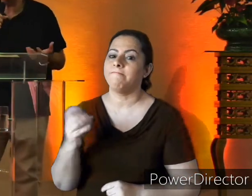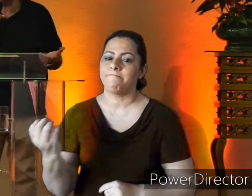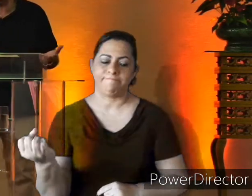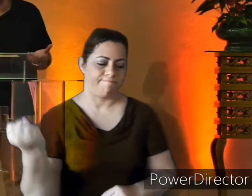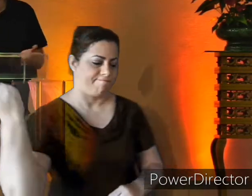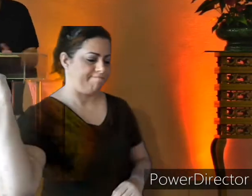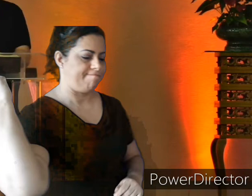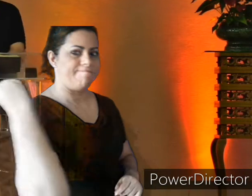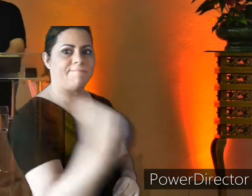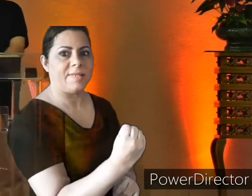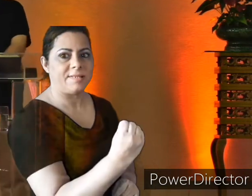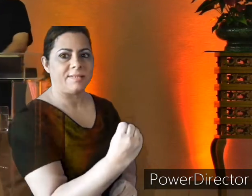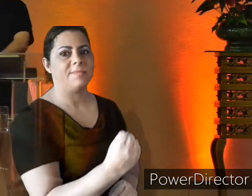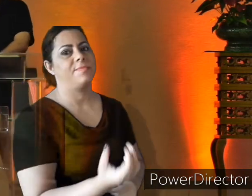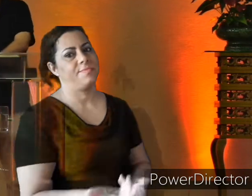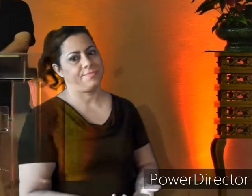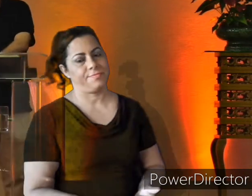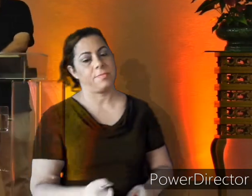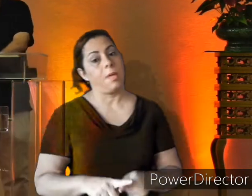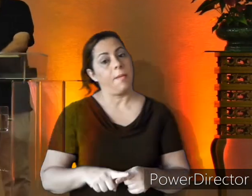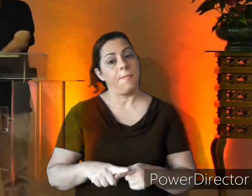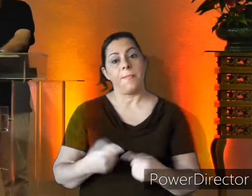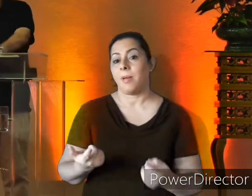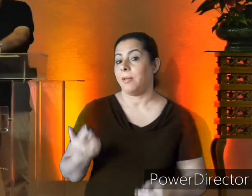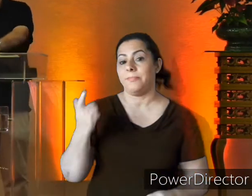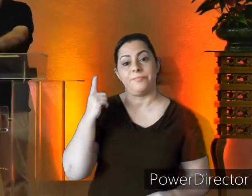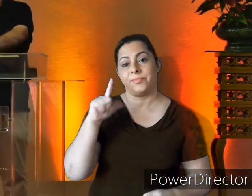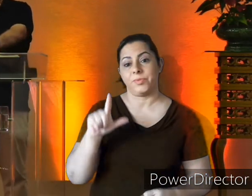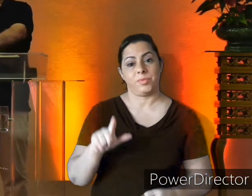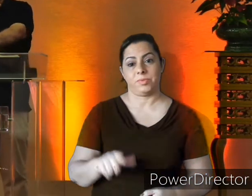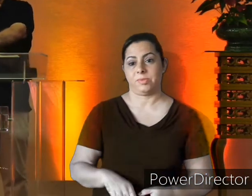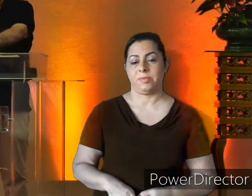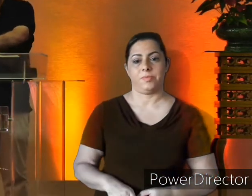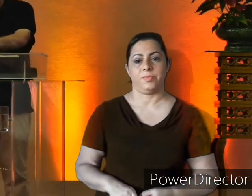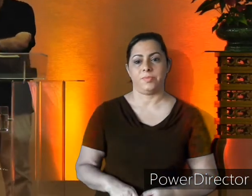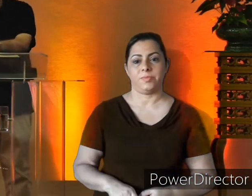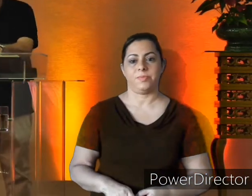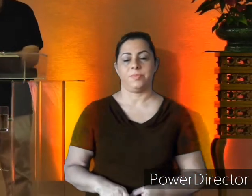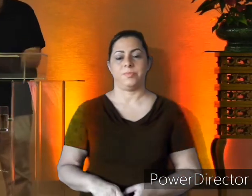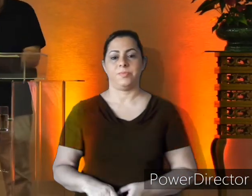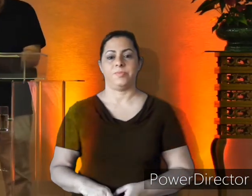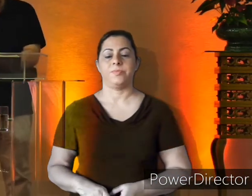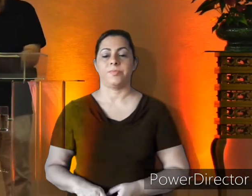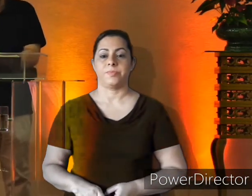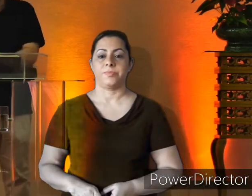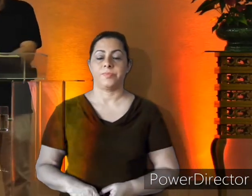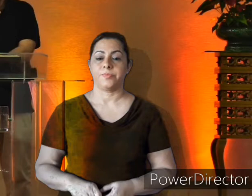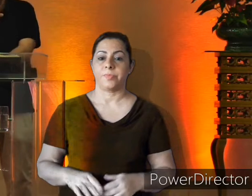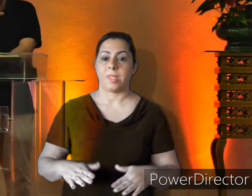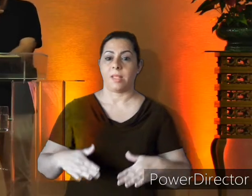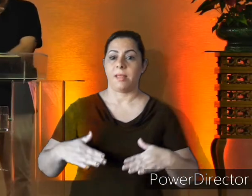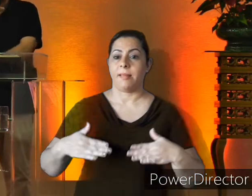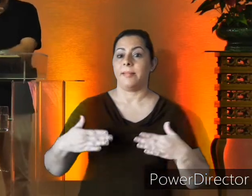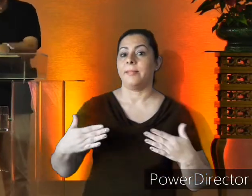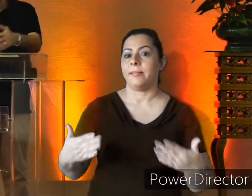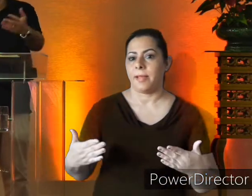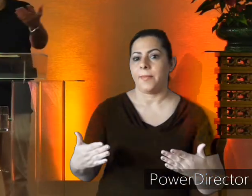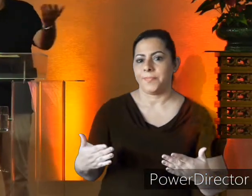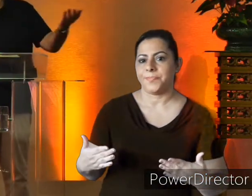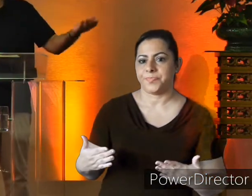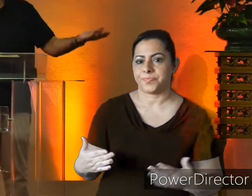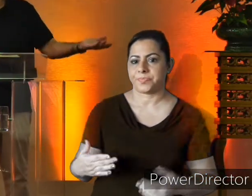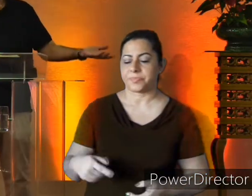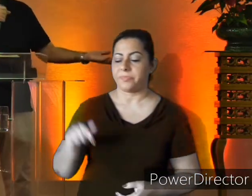a vida do rei de Israel, e os seus planos eram frustrados. Até o momento então que ele se levanta, ele diz: